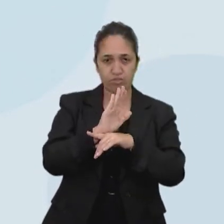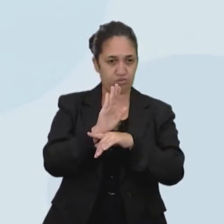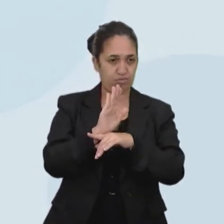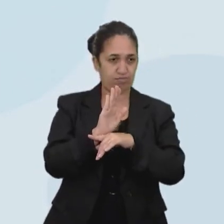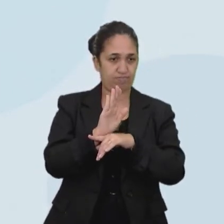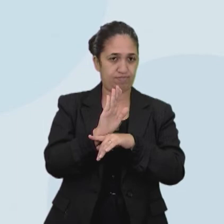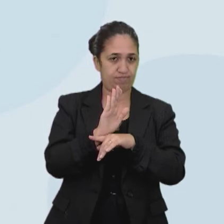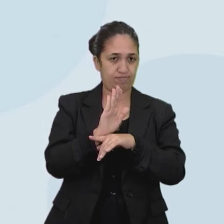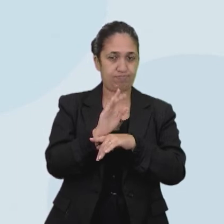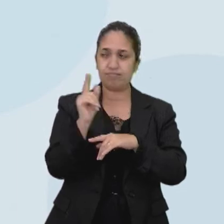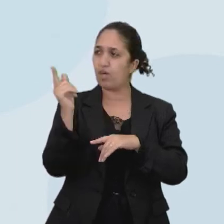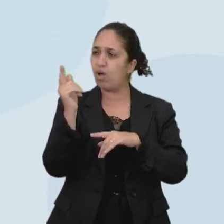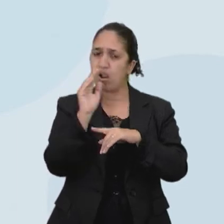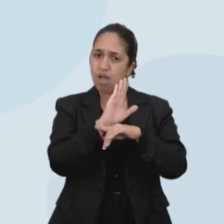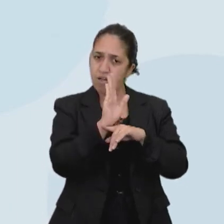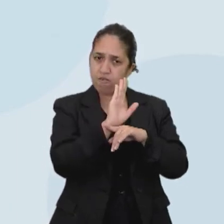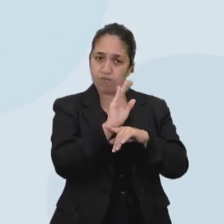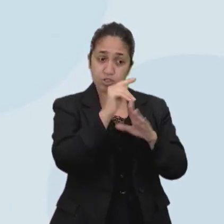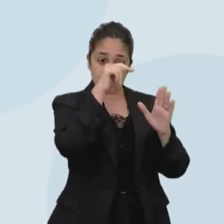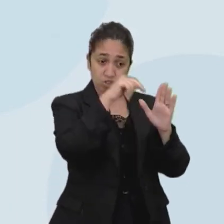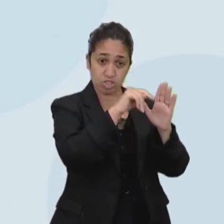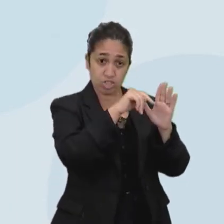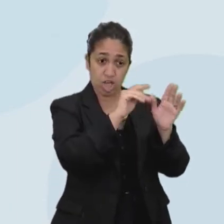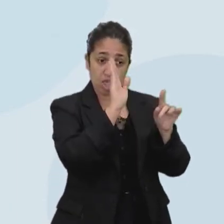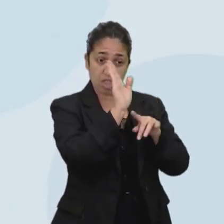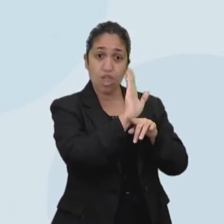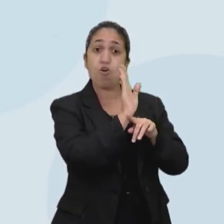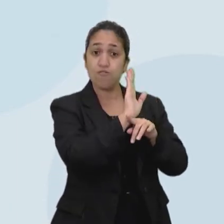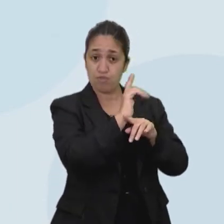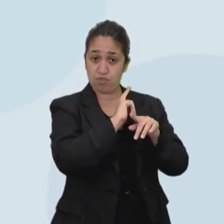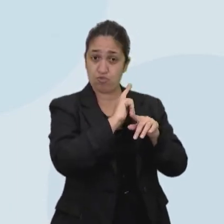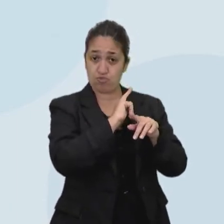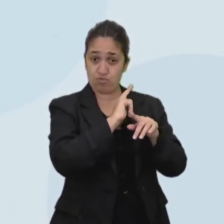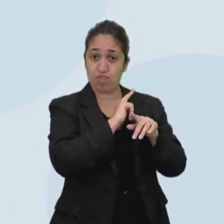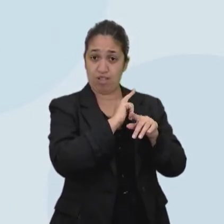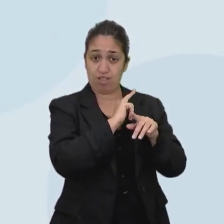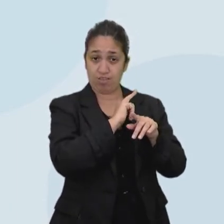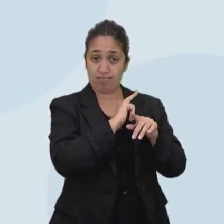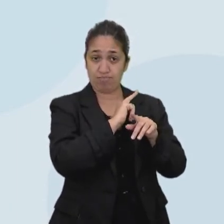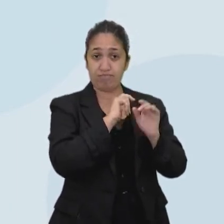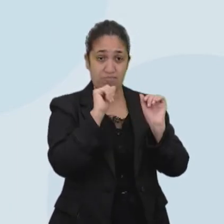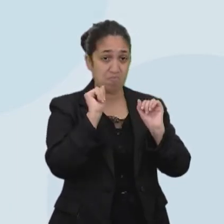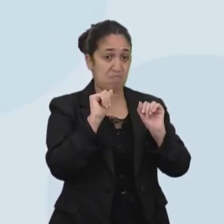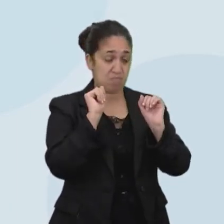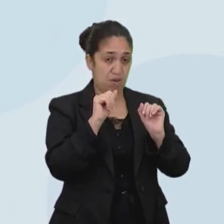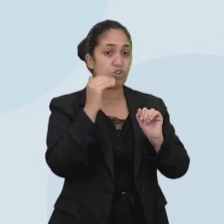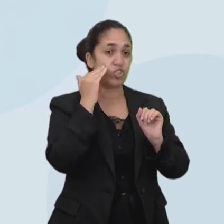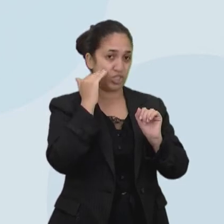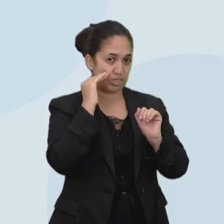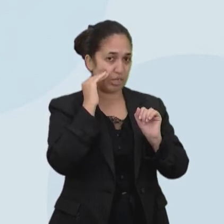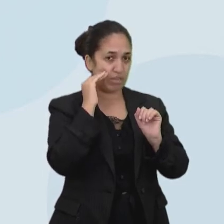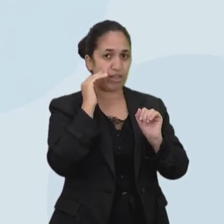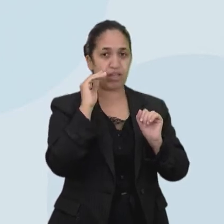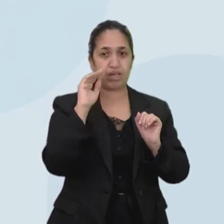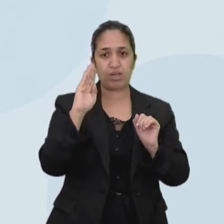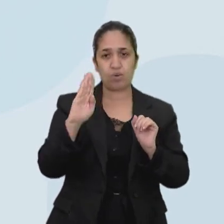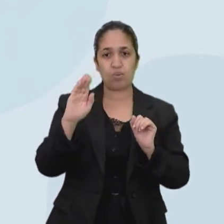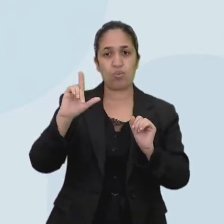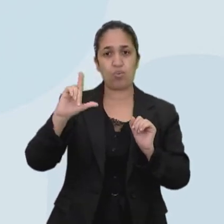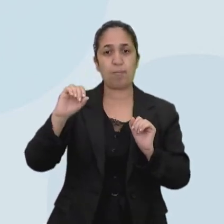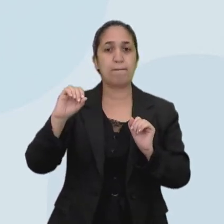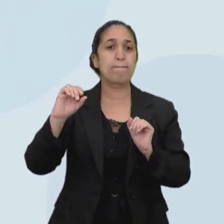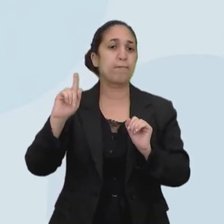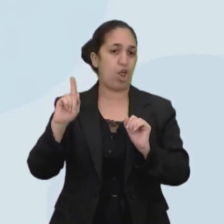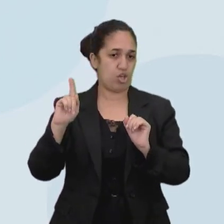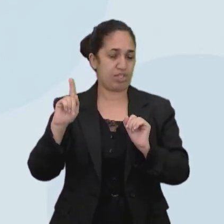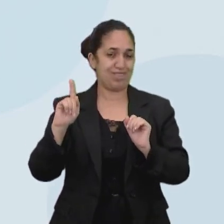falando vídeo, então ele está mostrando que nessa matéria haverá um vídeo. Então, a gente possivelmente já entende que a gente está vendo um blog e não um jornal impresso,